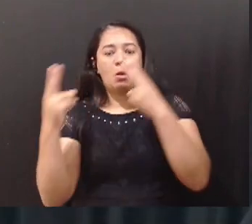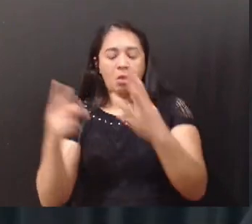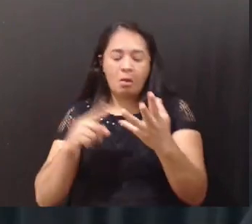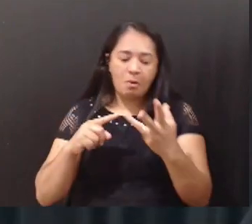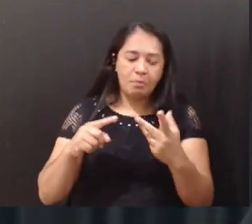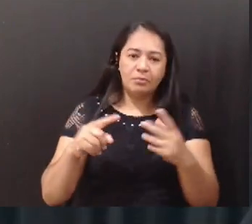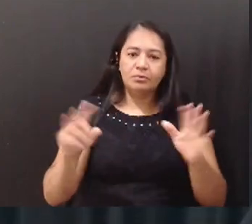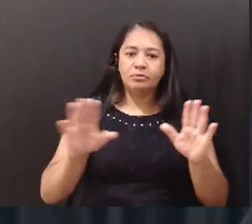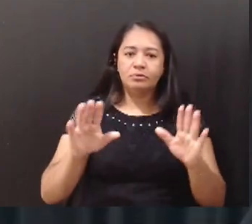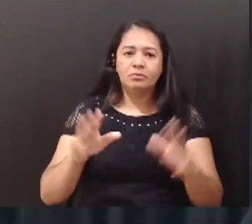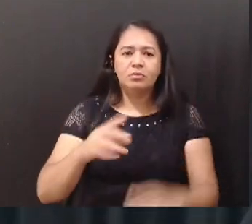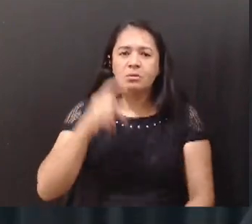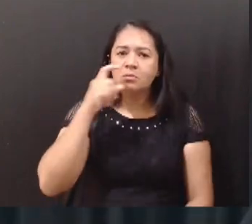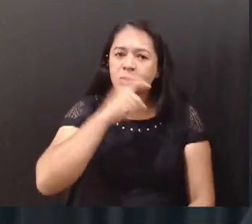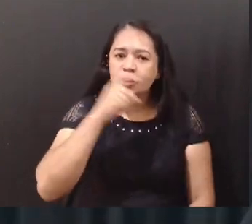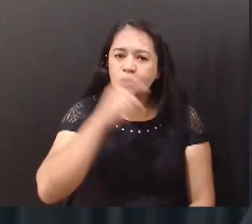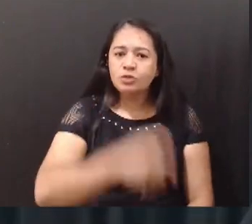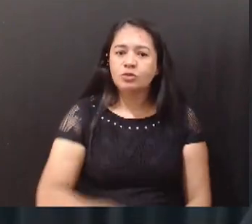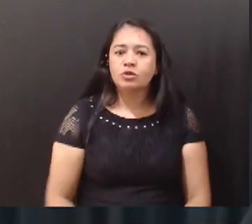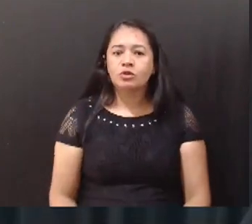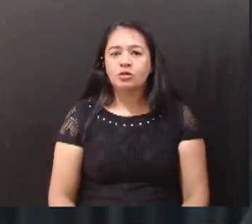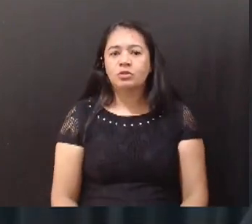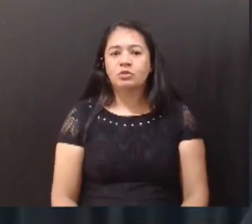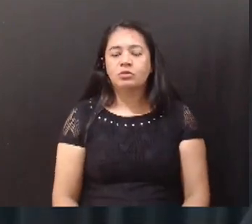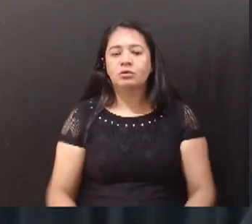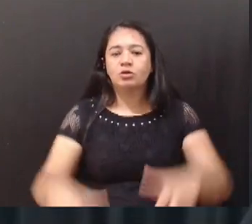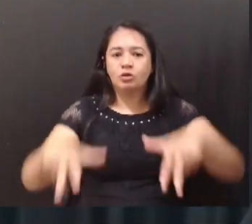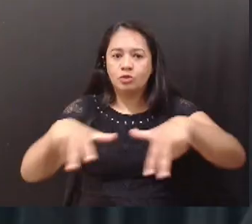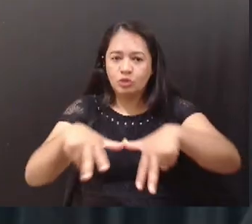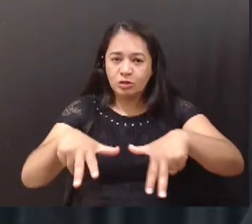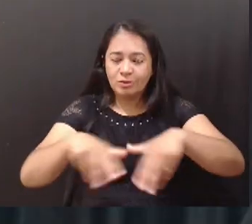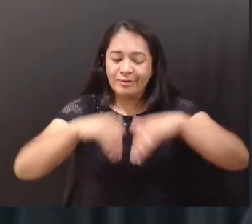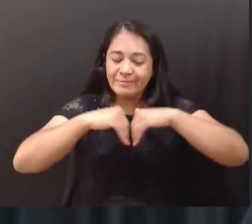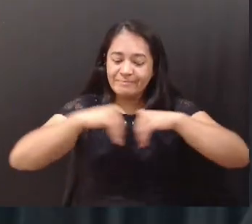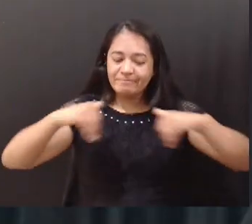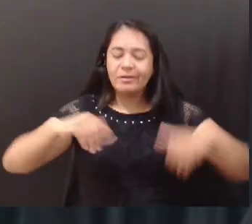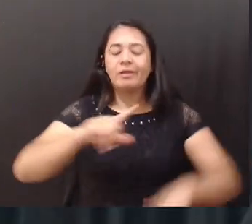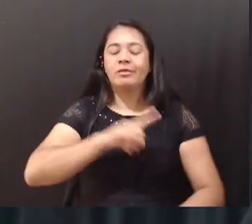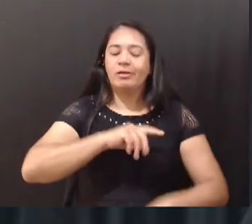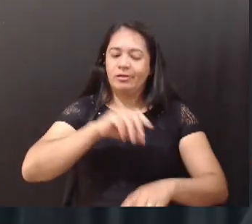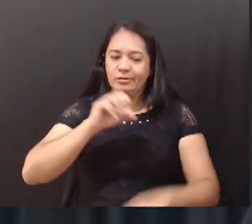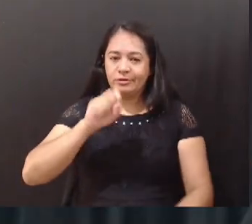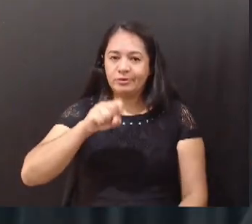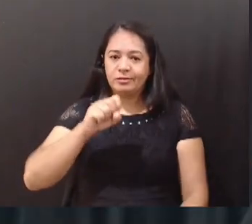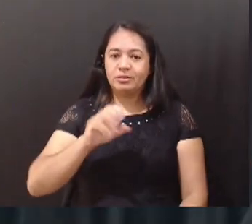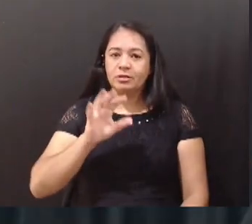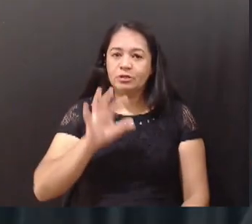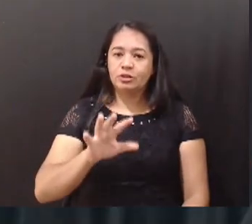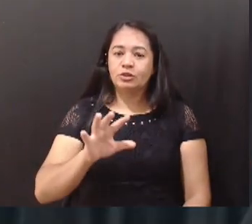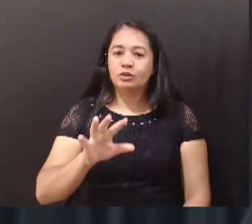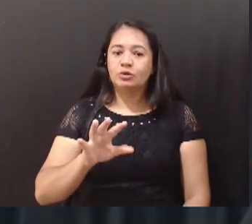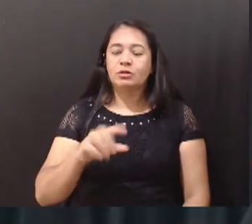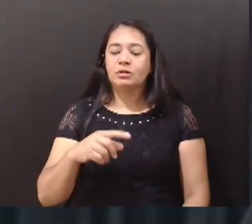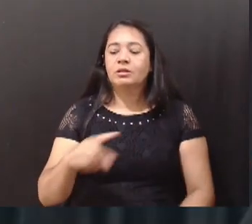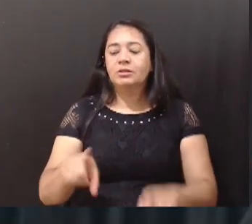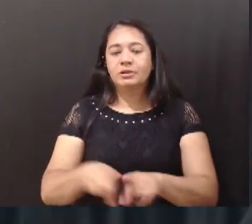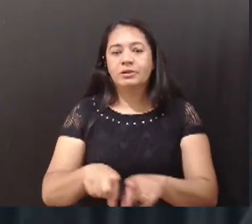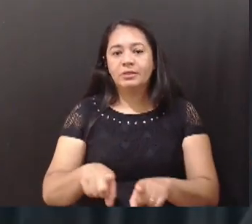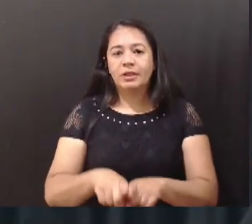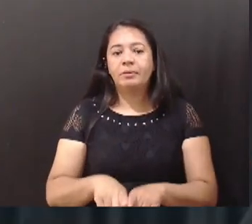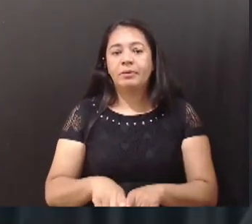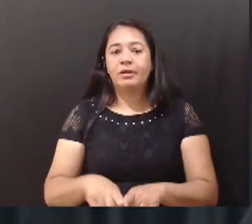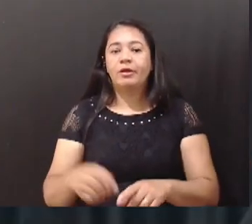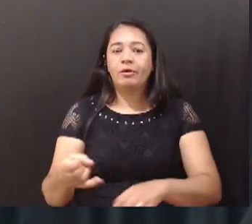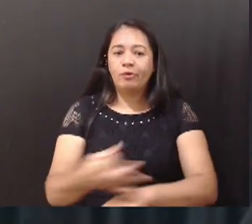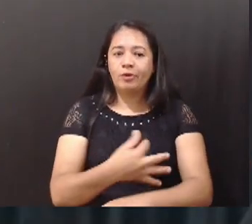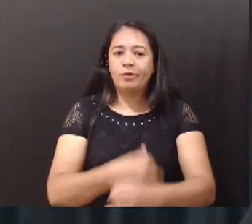balela. Existe um recorte de gênero na nossa sociedade e isso também tem um recorte emocional de